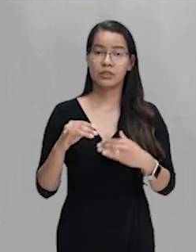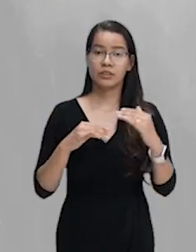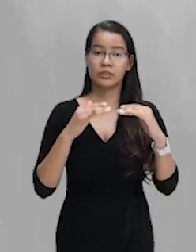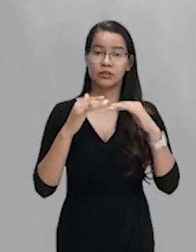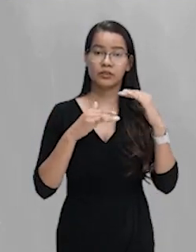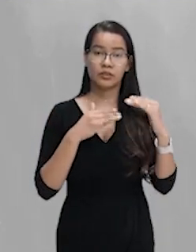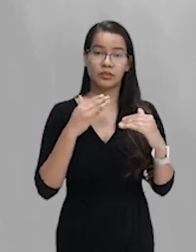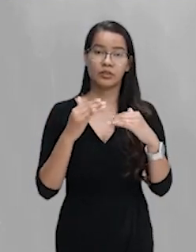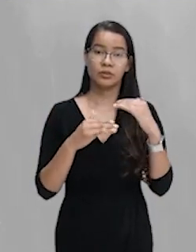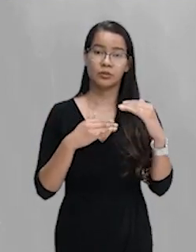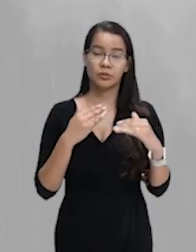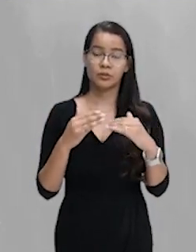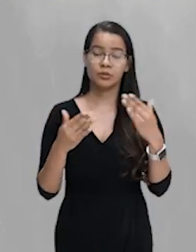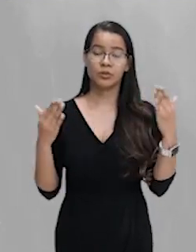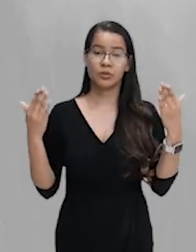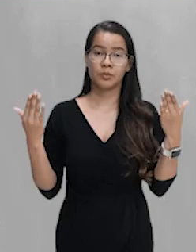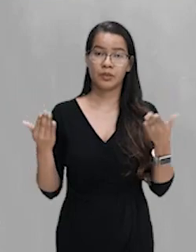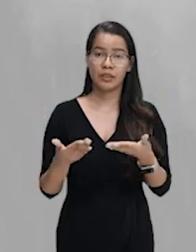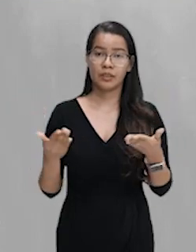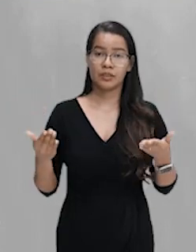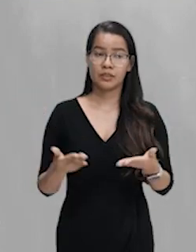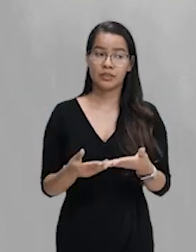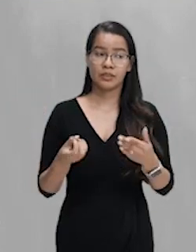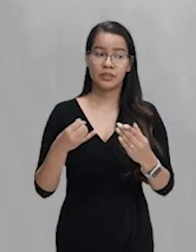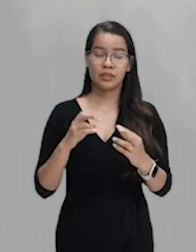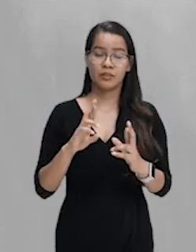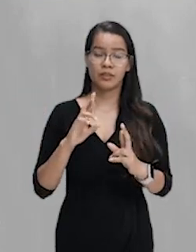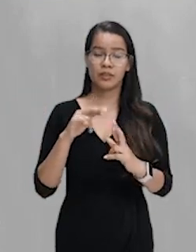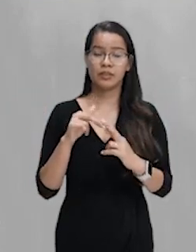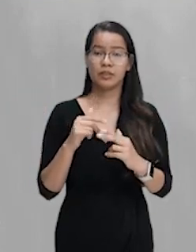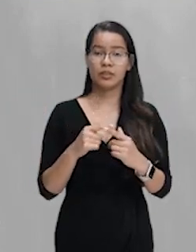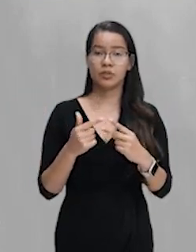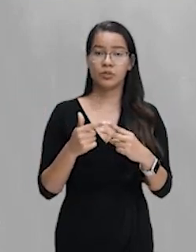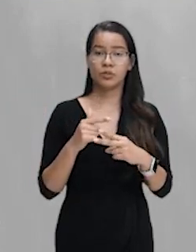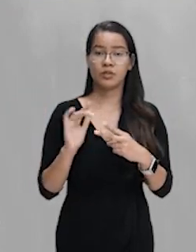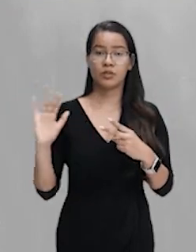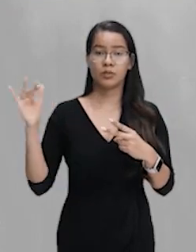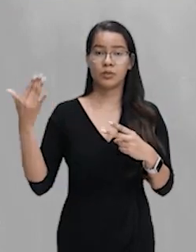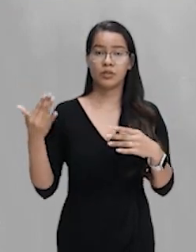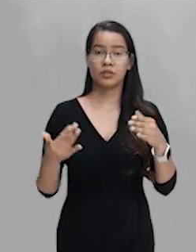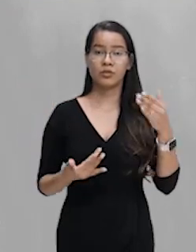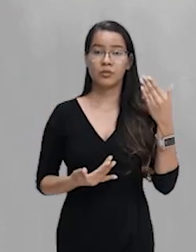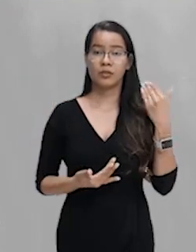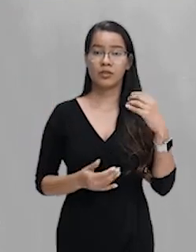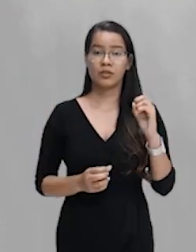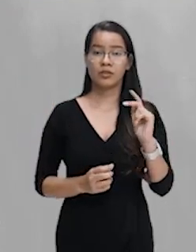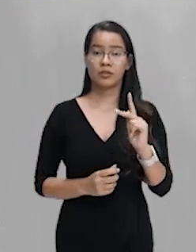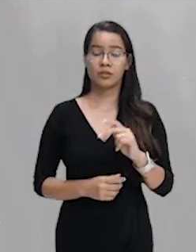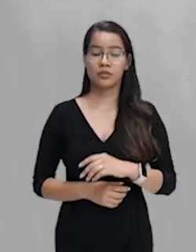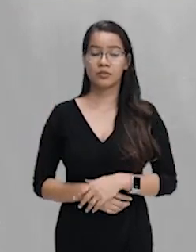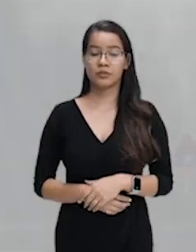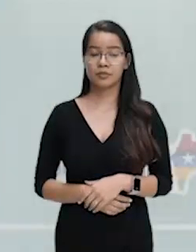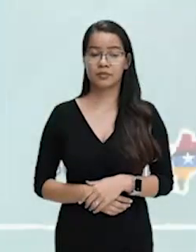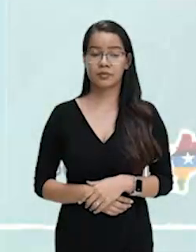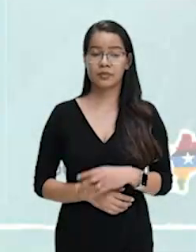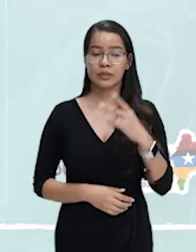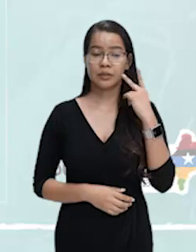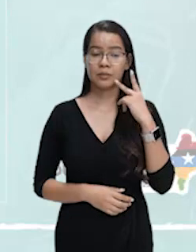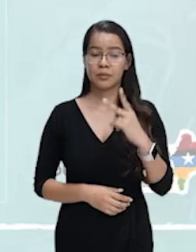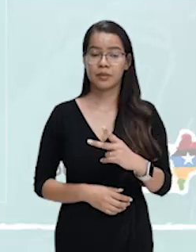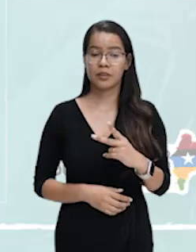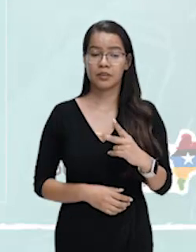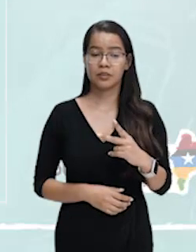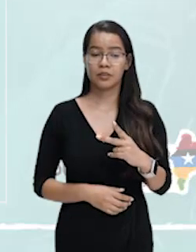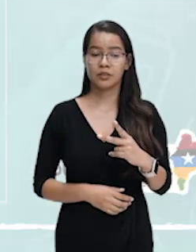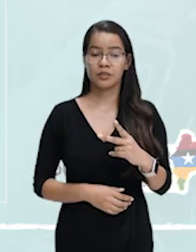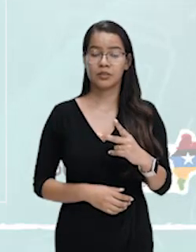no presente, se referindo a duas outras ações do passado. Muito bem. Para conjugar